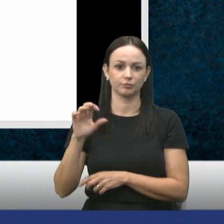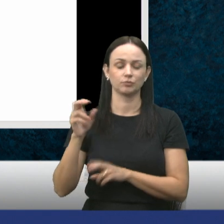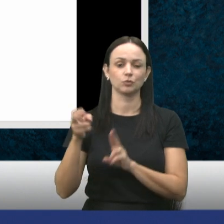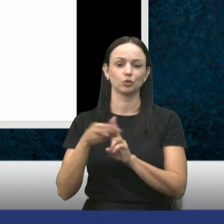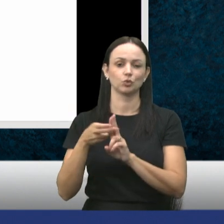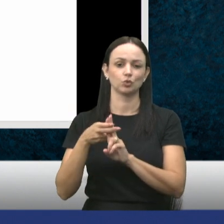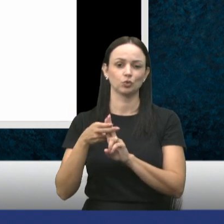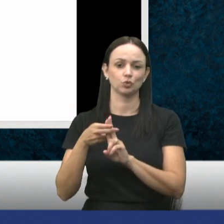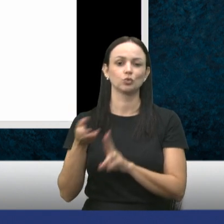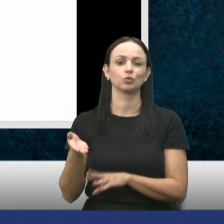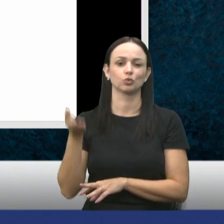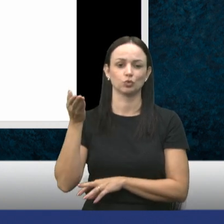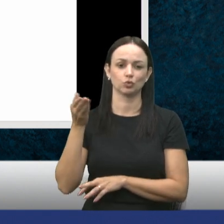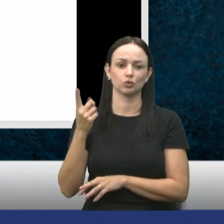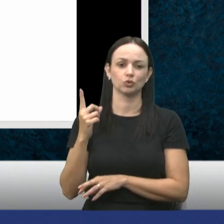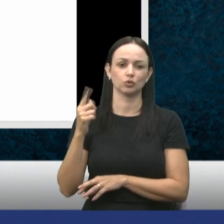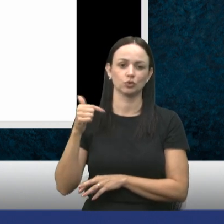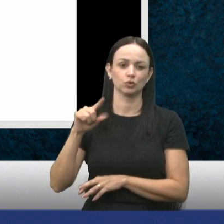SUS, aumento de